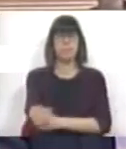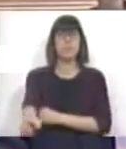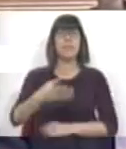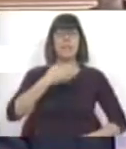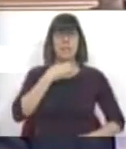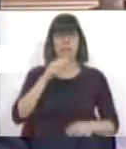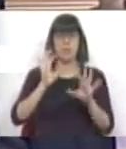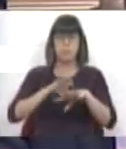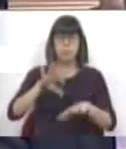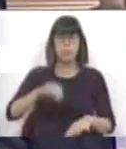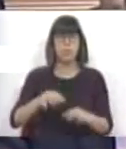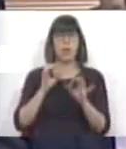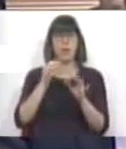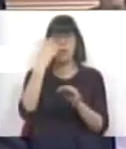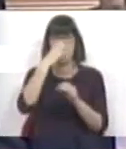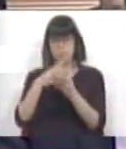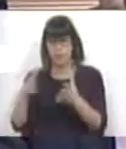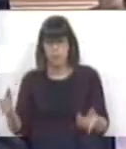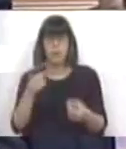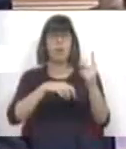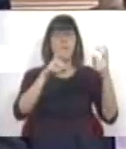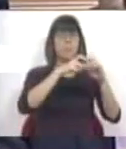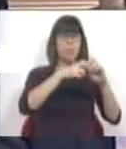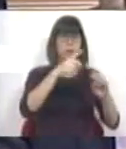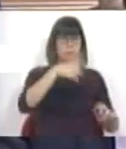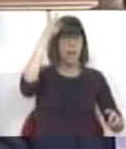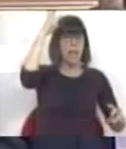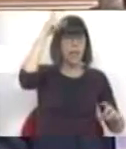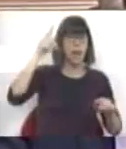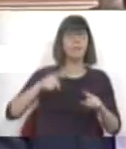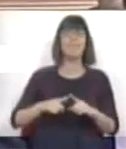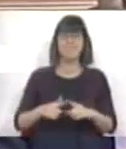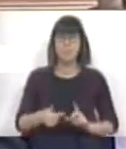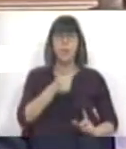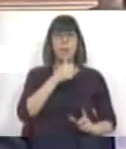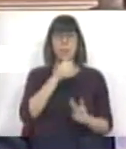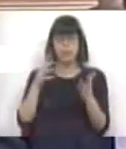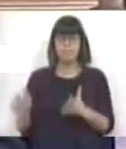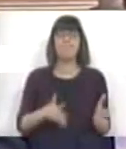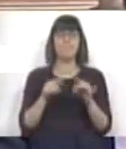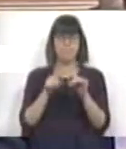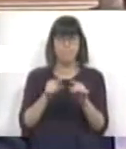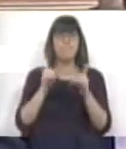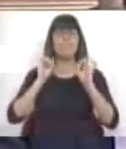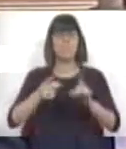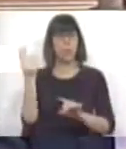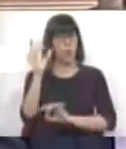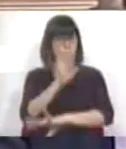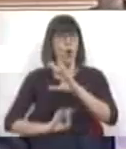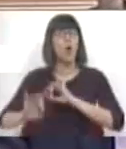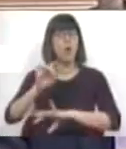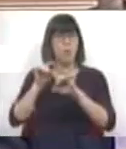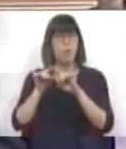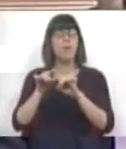da suinicultura e da produção de leite são causadas pelo sobredimensionamento da capacidade de produção instalada na União